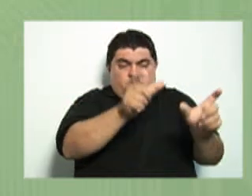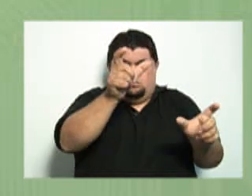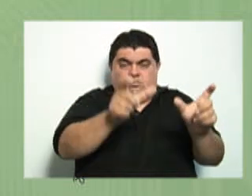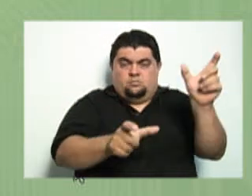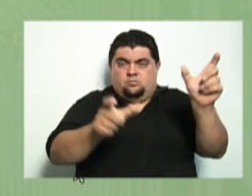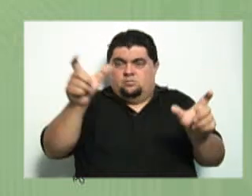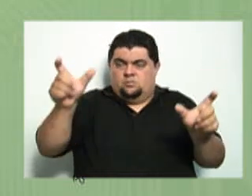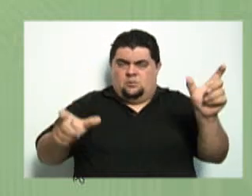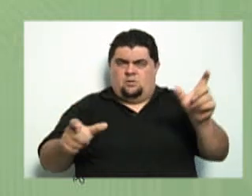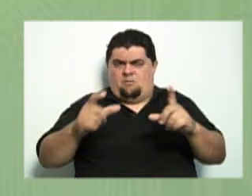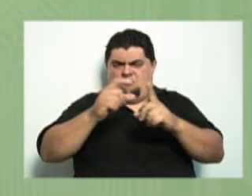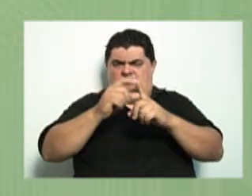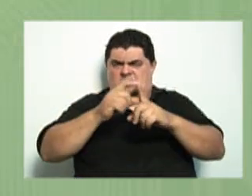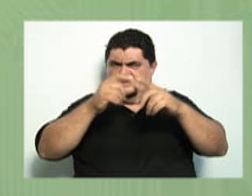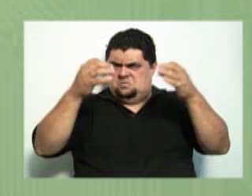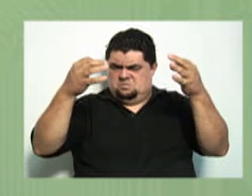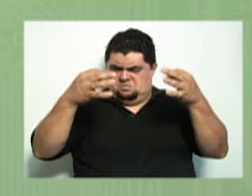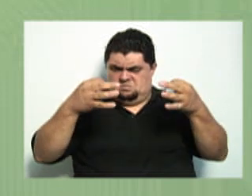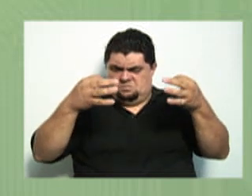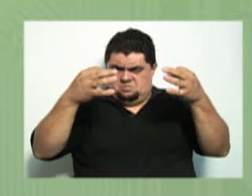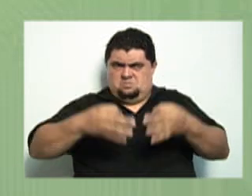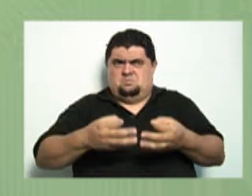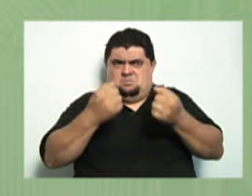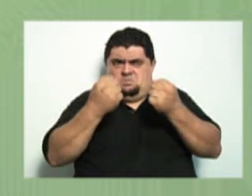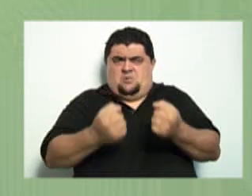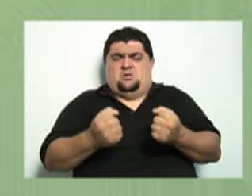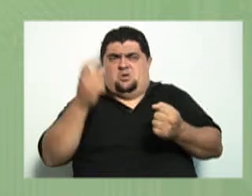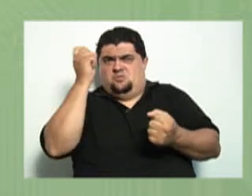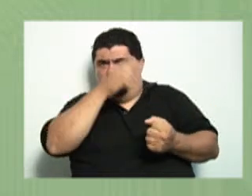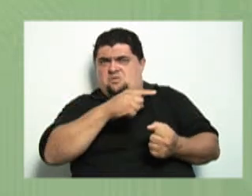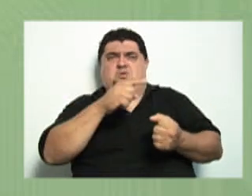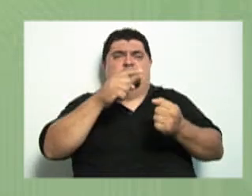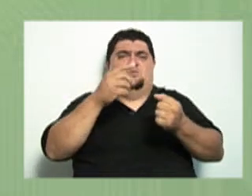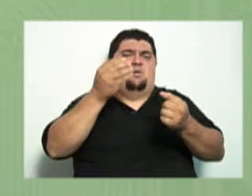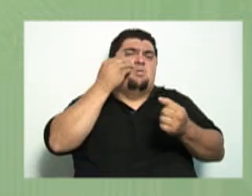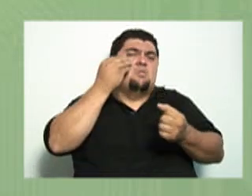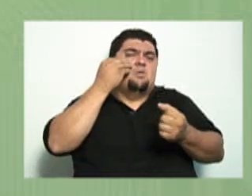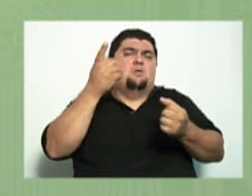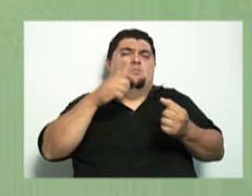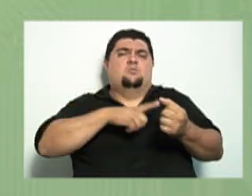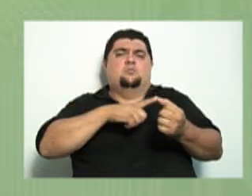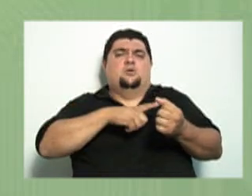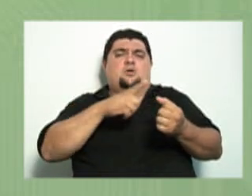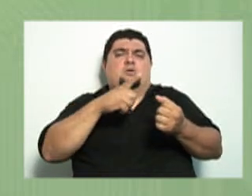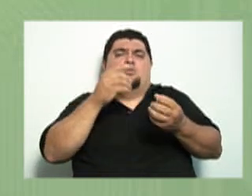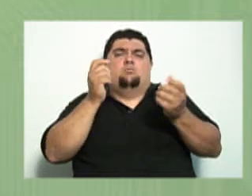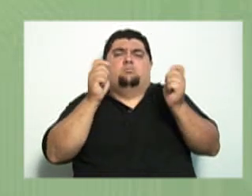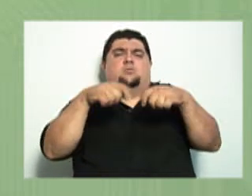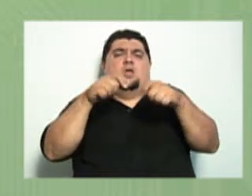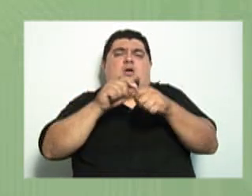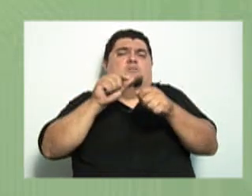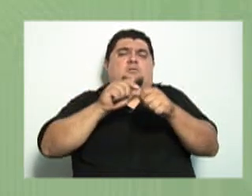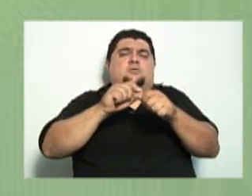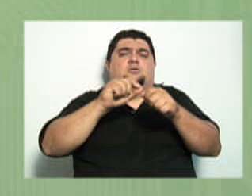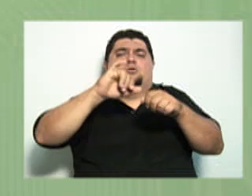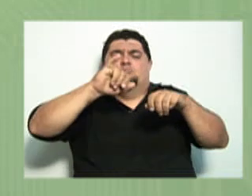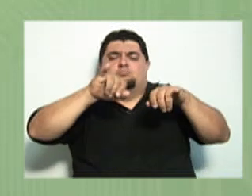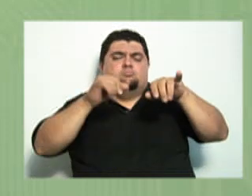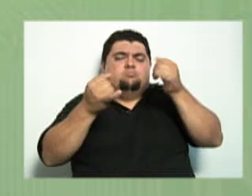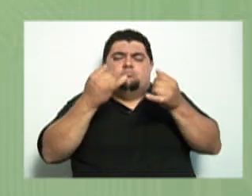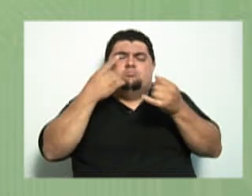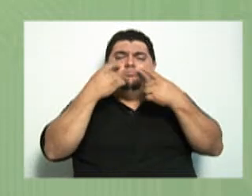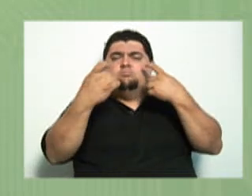frase eu acho muito poderosa, que é isso mesmo, o potencial. Imagina quantas coisas que você poderia ser se você tivesse todas as